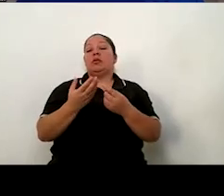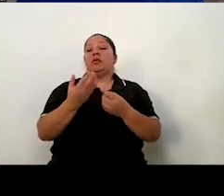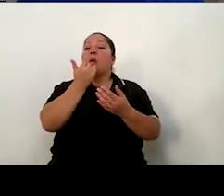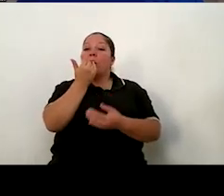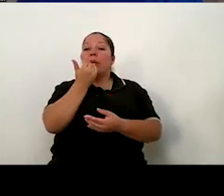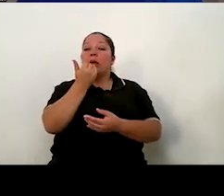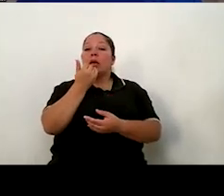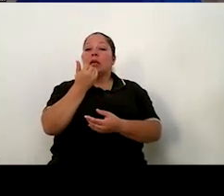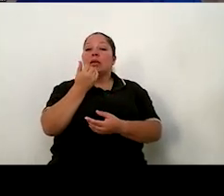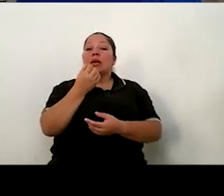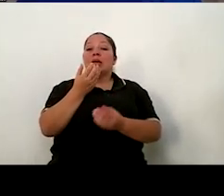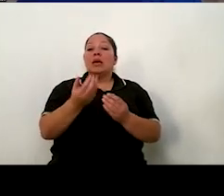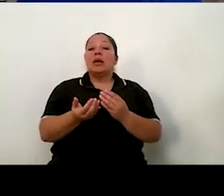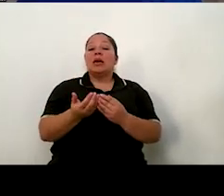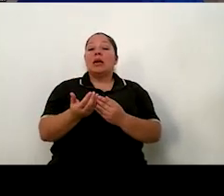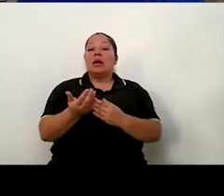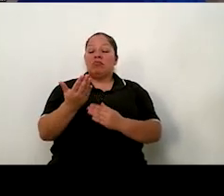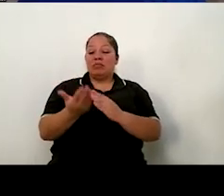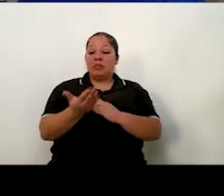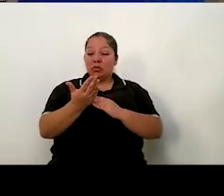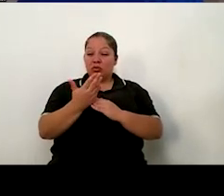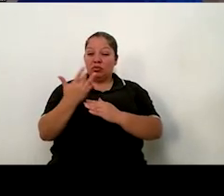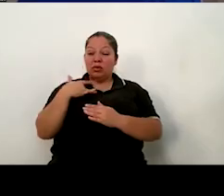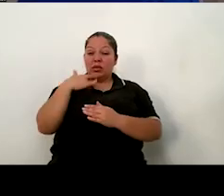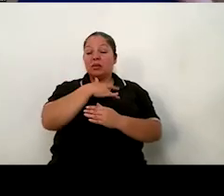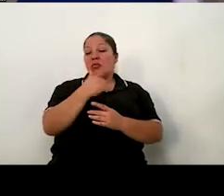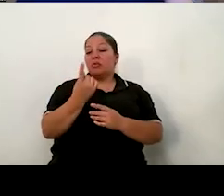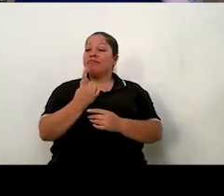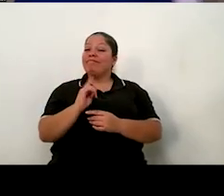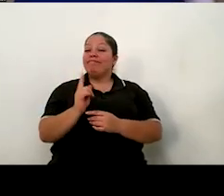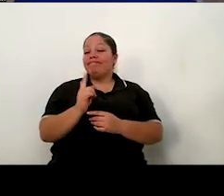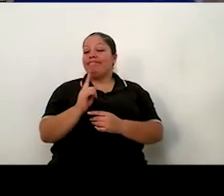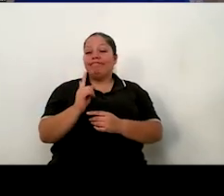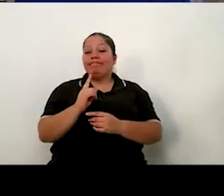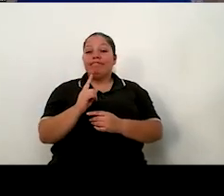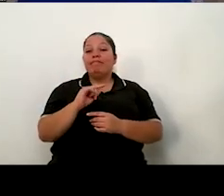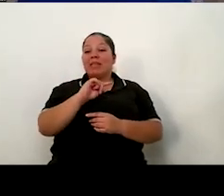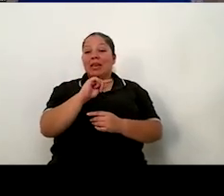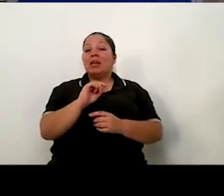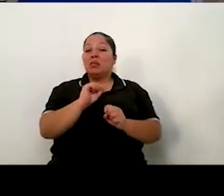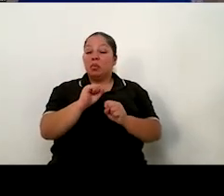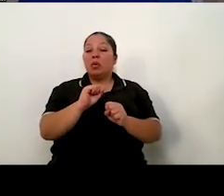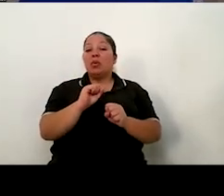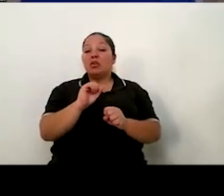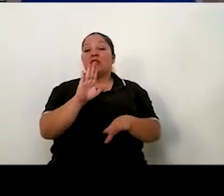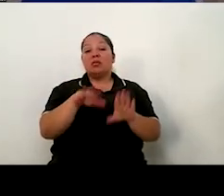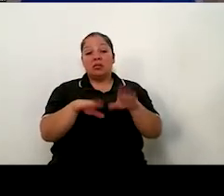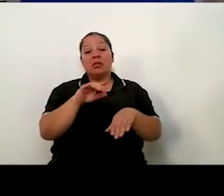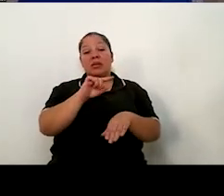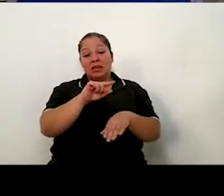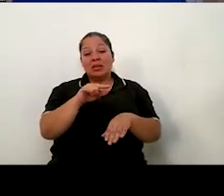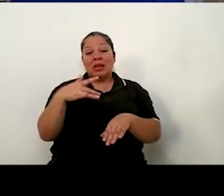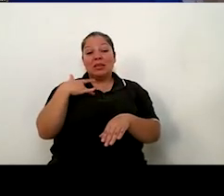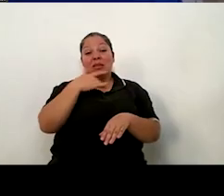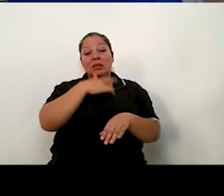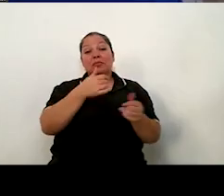Na fermentação e na composição da bebida, também há vários contaminantes cancerígenos, principalmente em bebidas que não